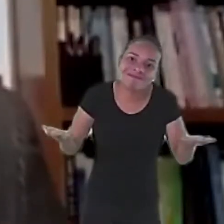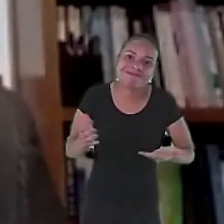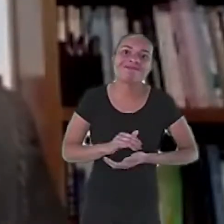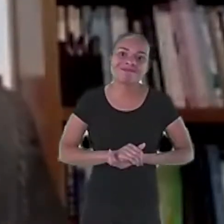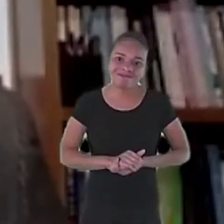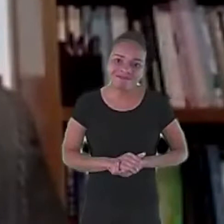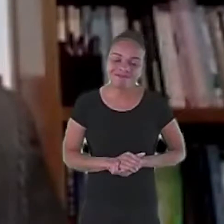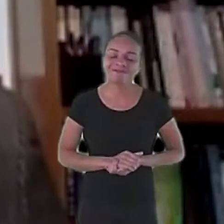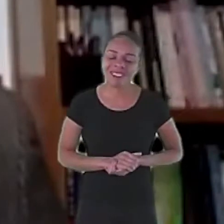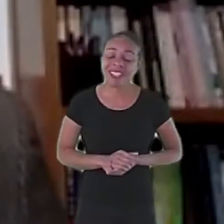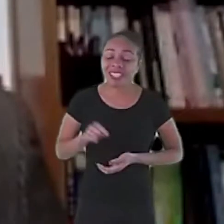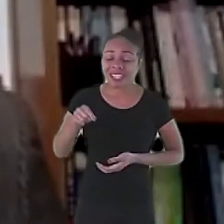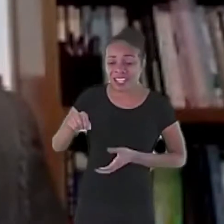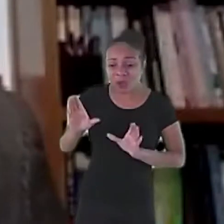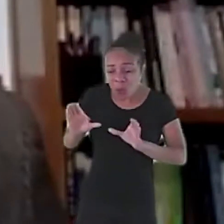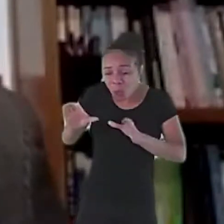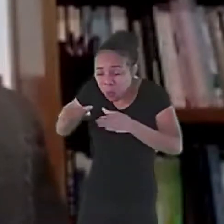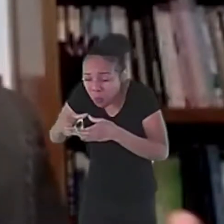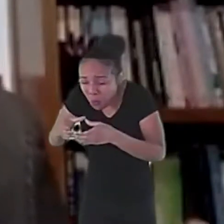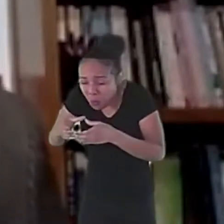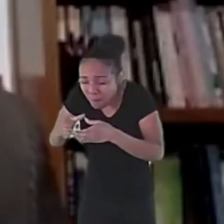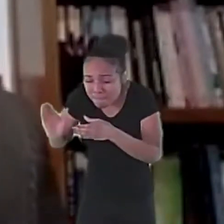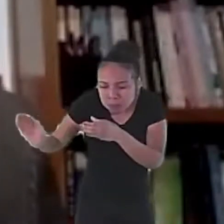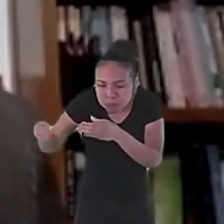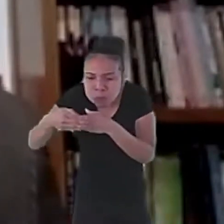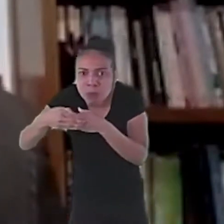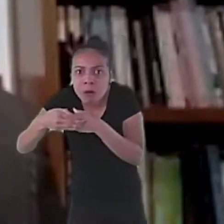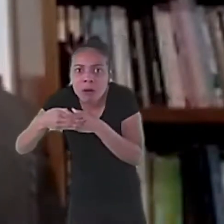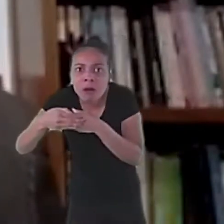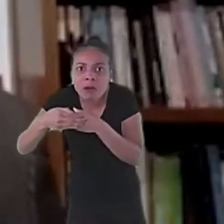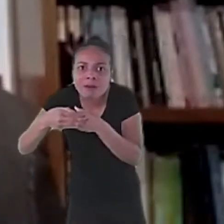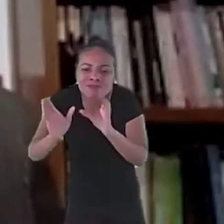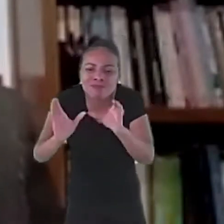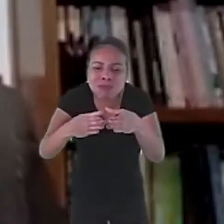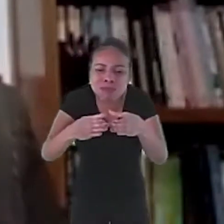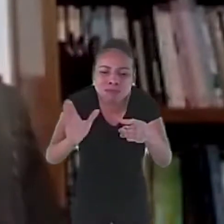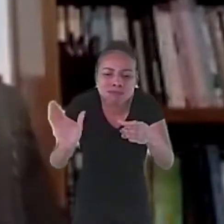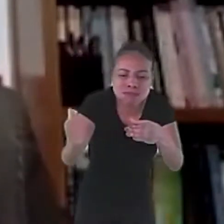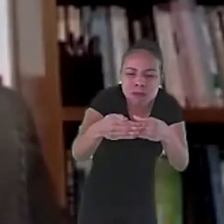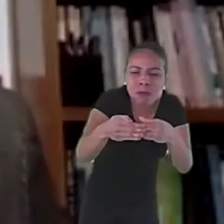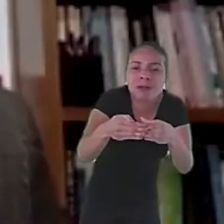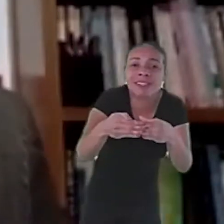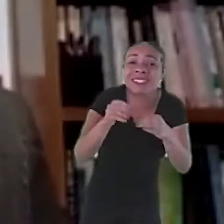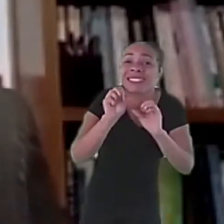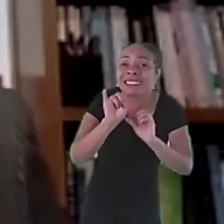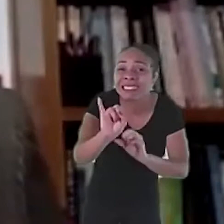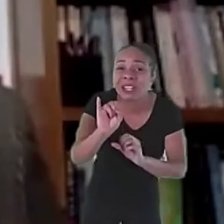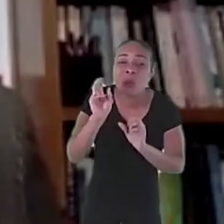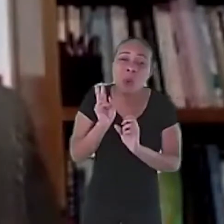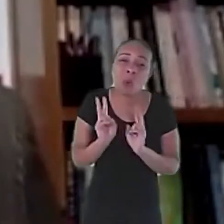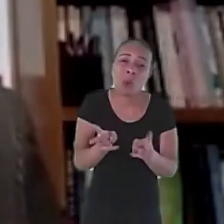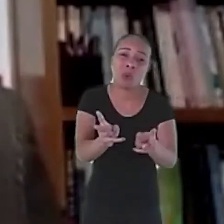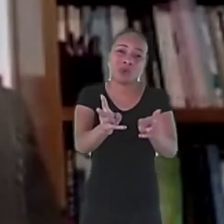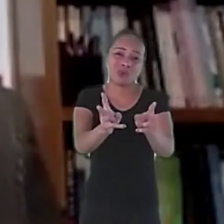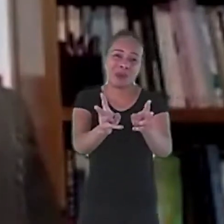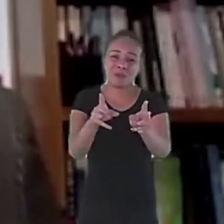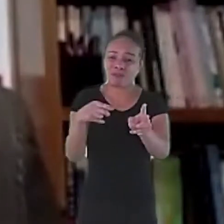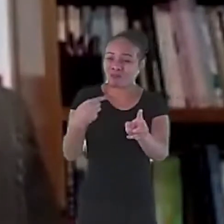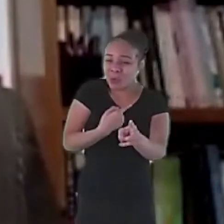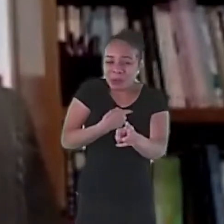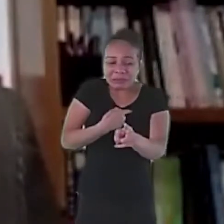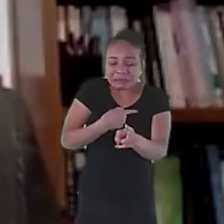essa polarização, se continuar, vai nos levar a um beco sem